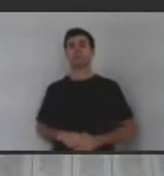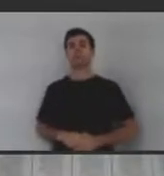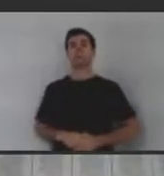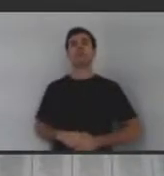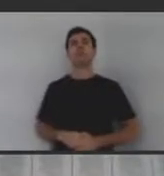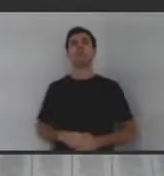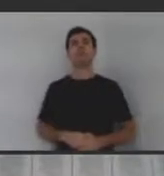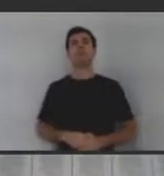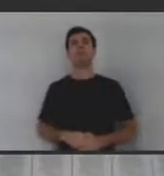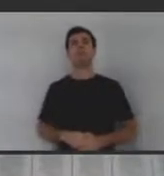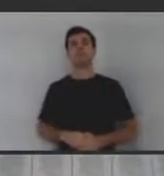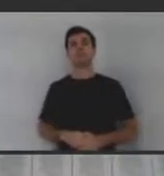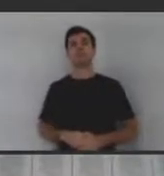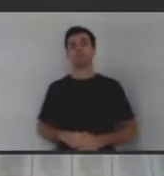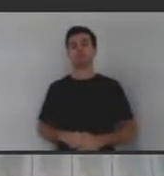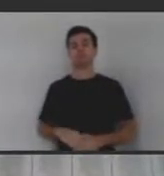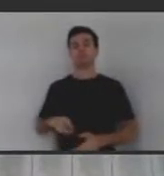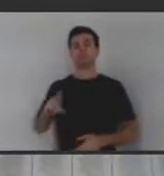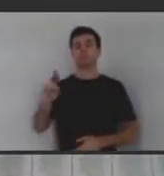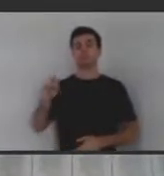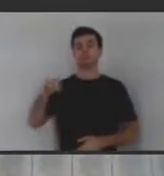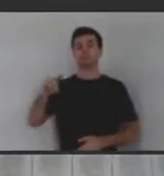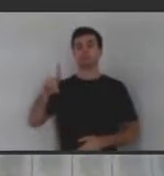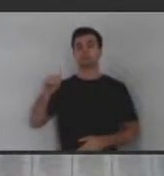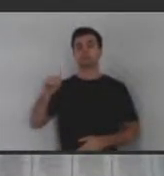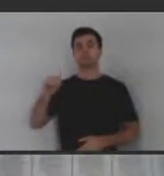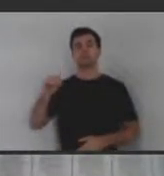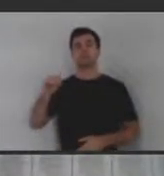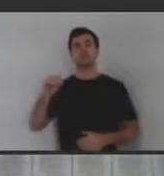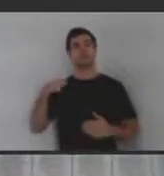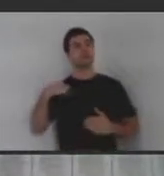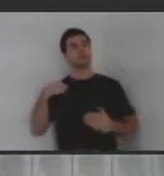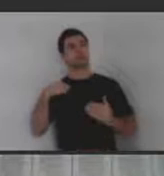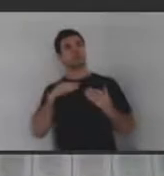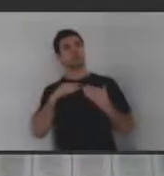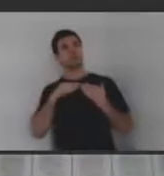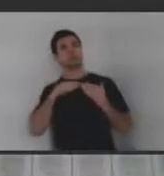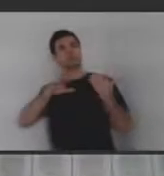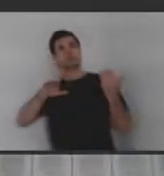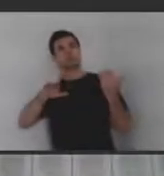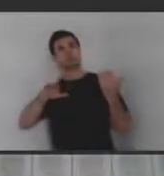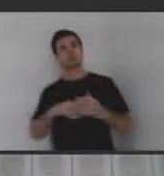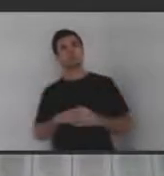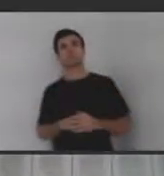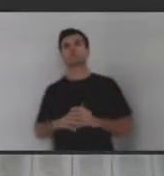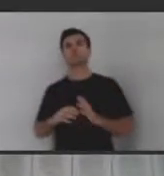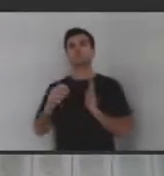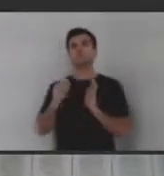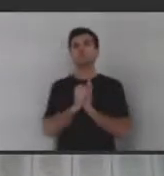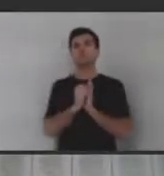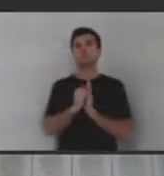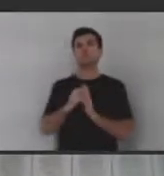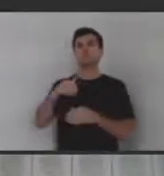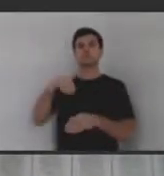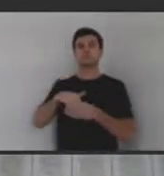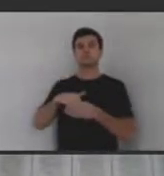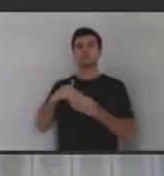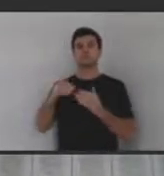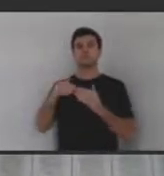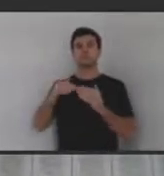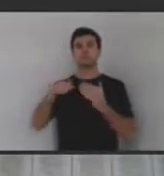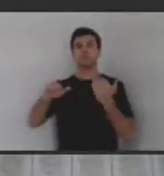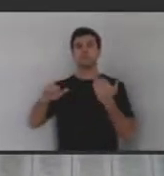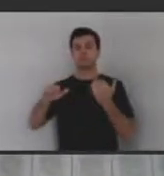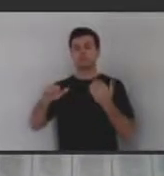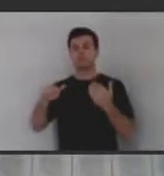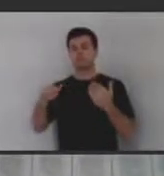de ordem do vereador Ronaldo Mendes. Meu voto é contrário. Registrado o voto de Vossa Excelência, o senhor está sem imagens. Se